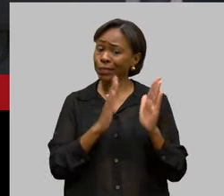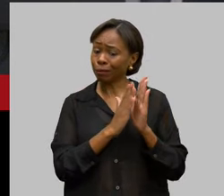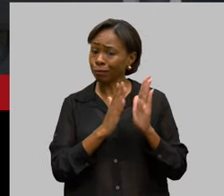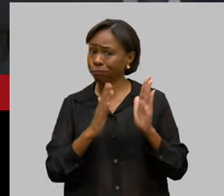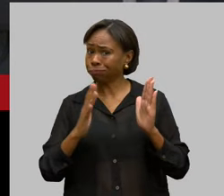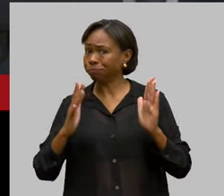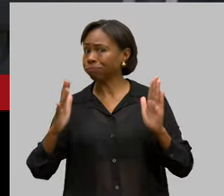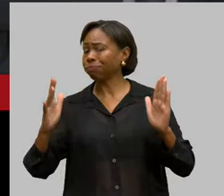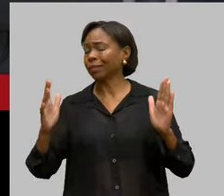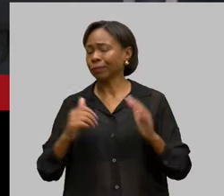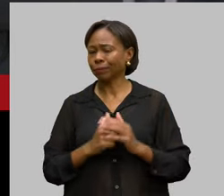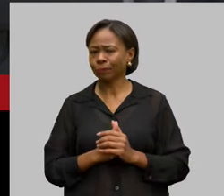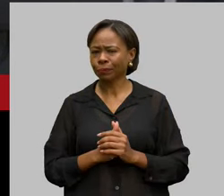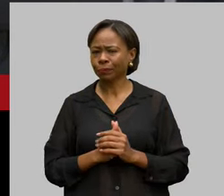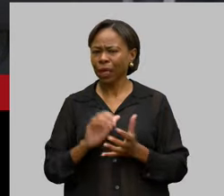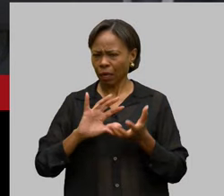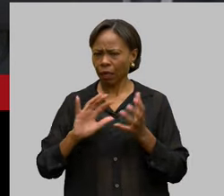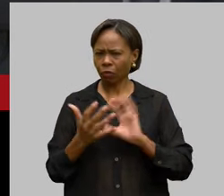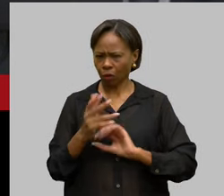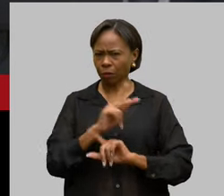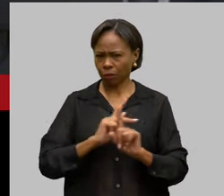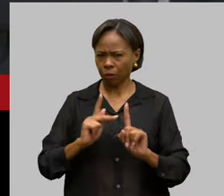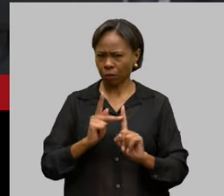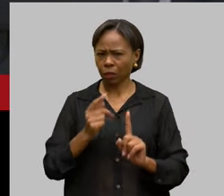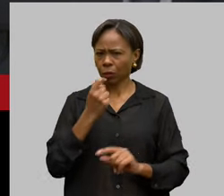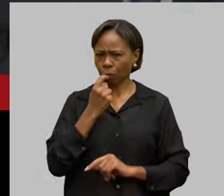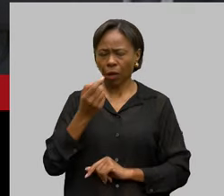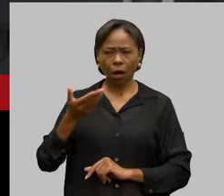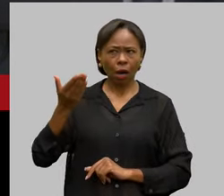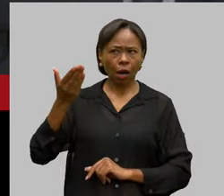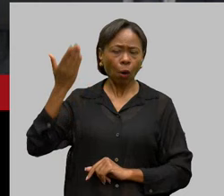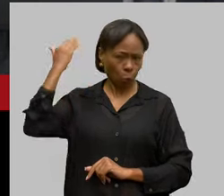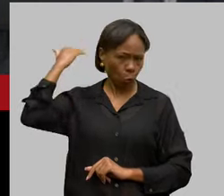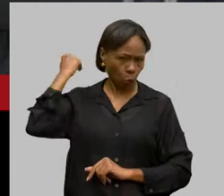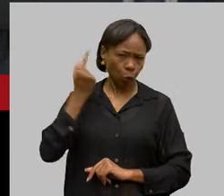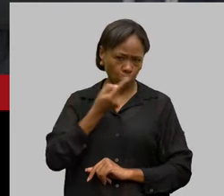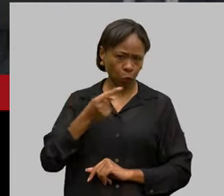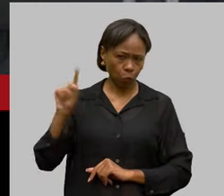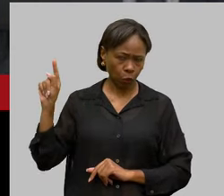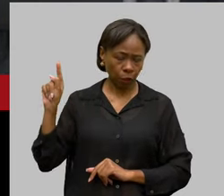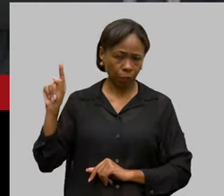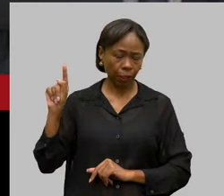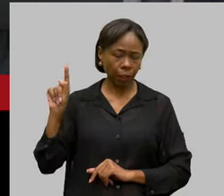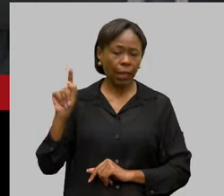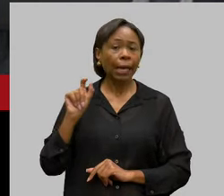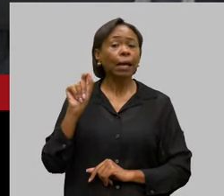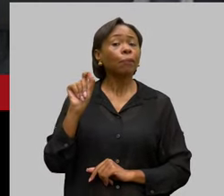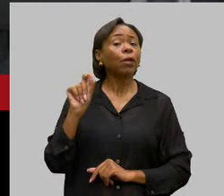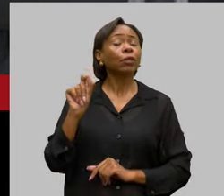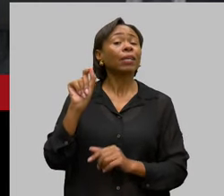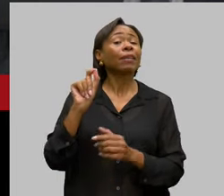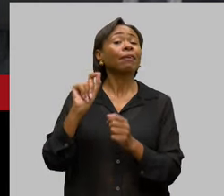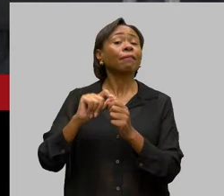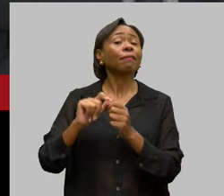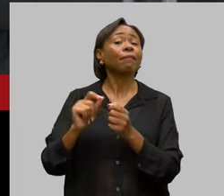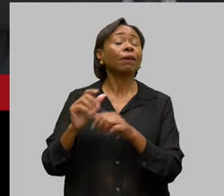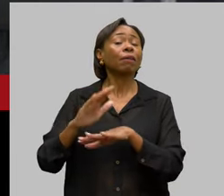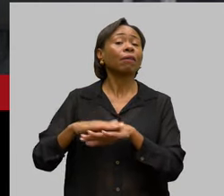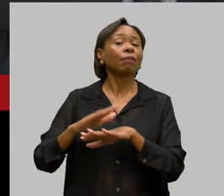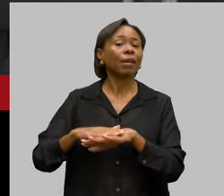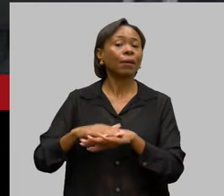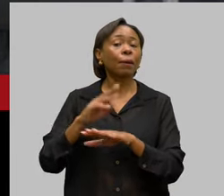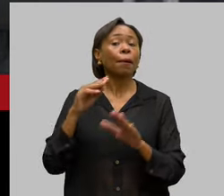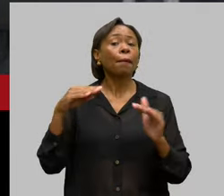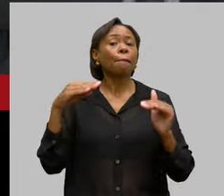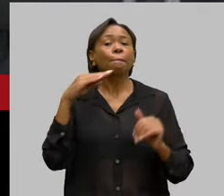previdência Quem fez a reforma tá verificou que teve três prejudicados